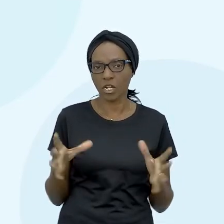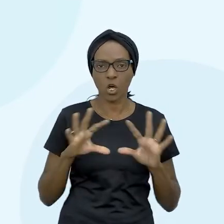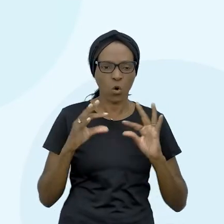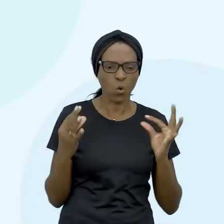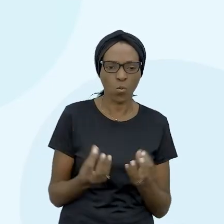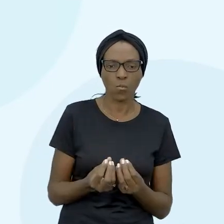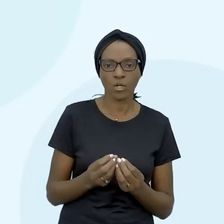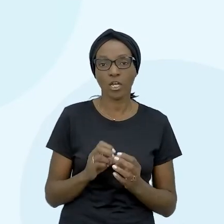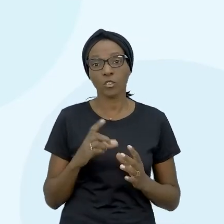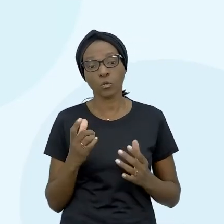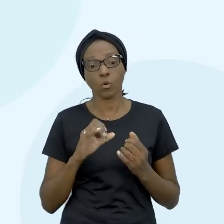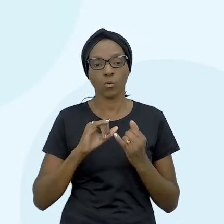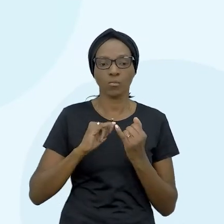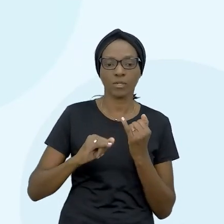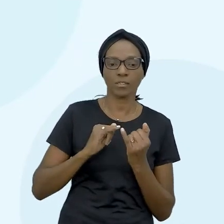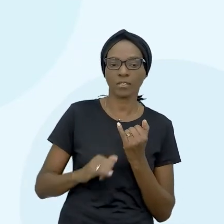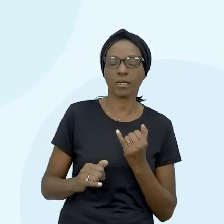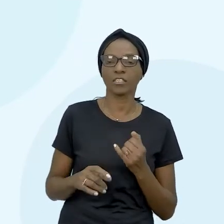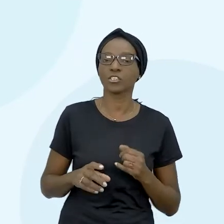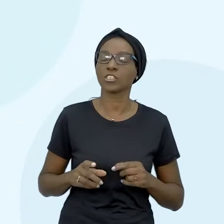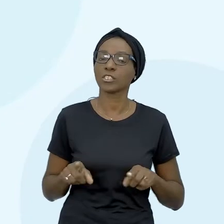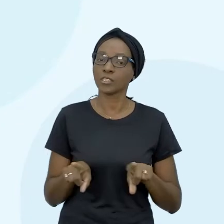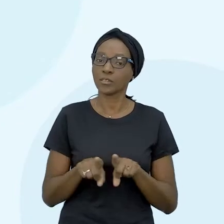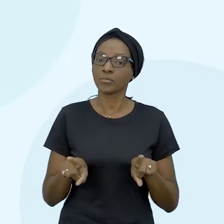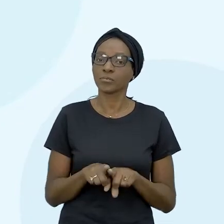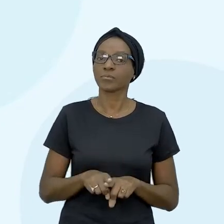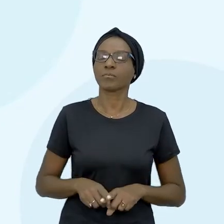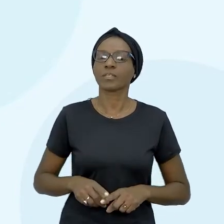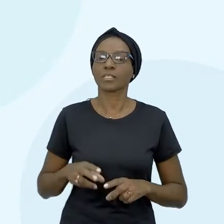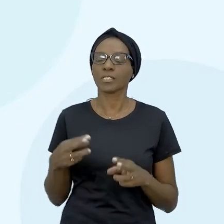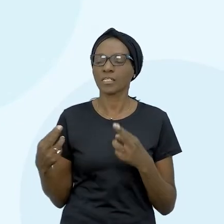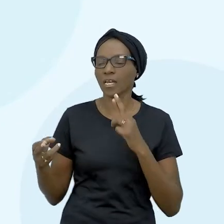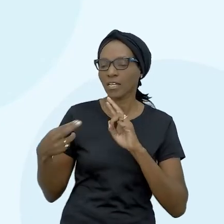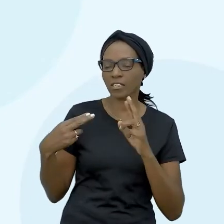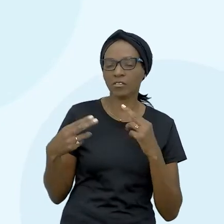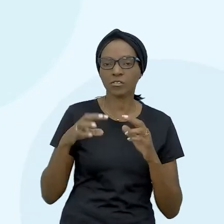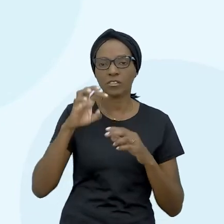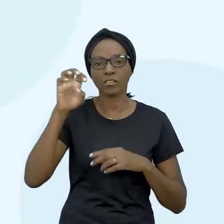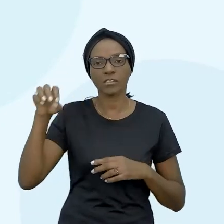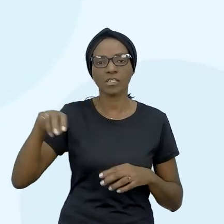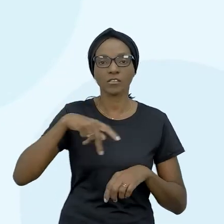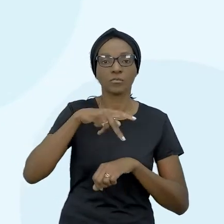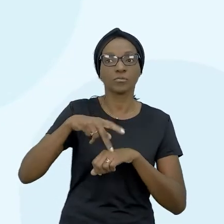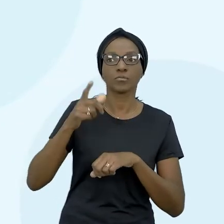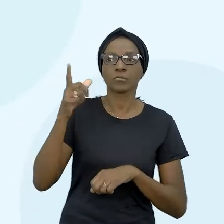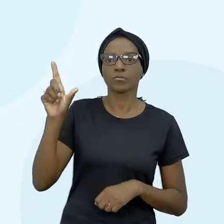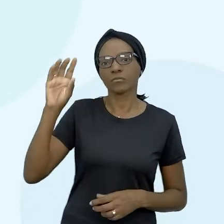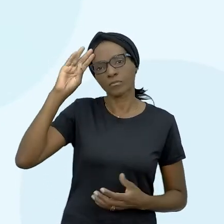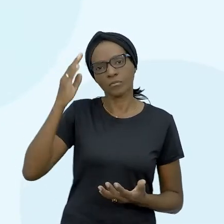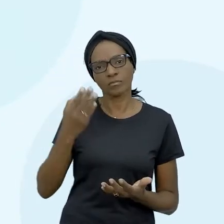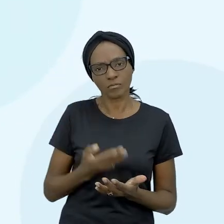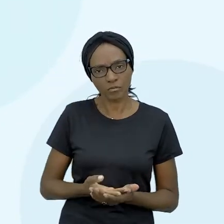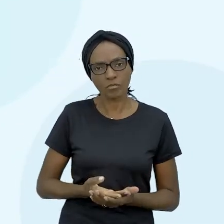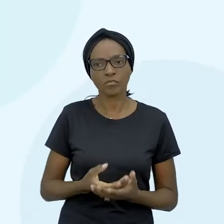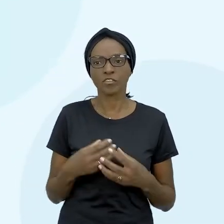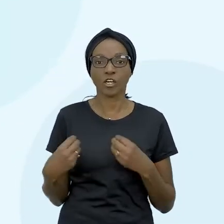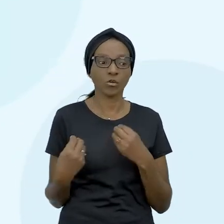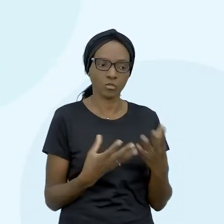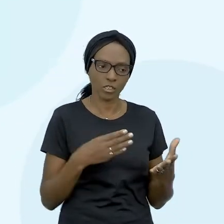de manter relações com estados estrangeiros e acreditar, ou seja, dar crédito,